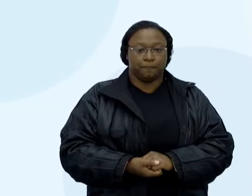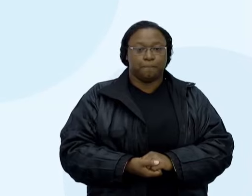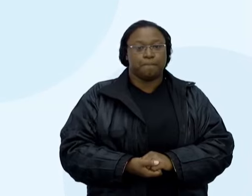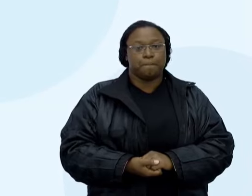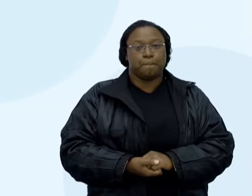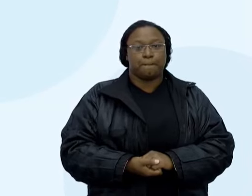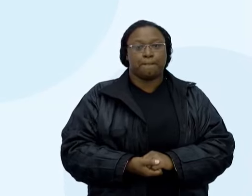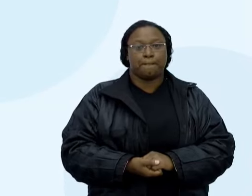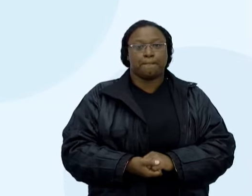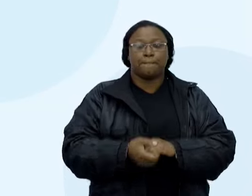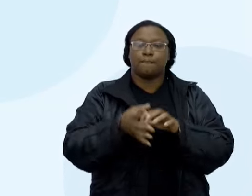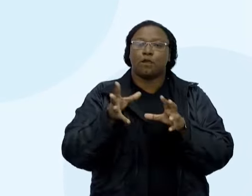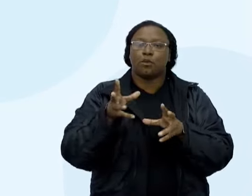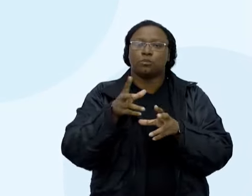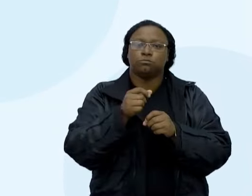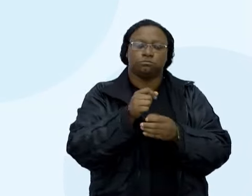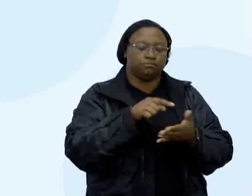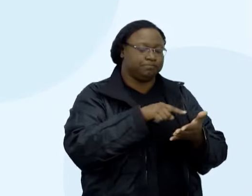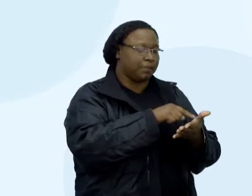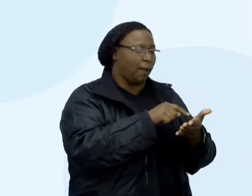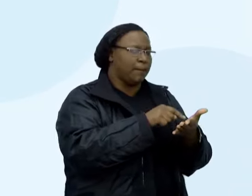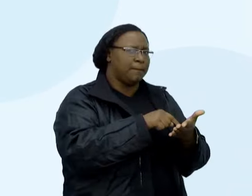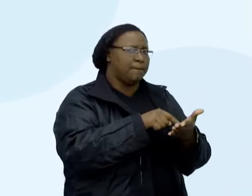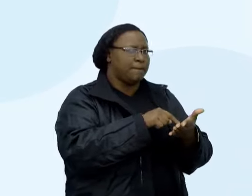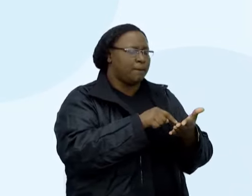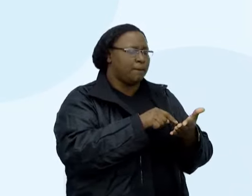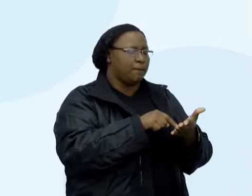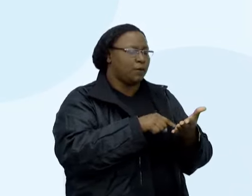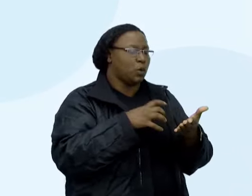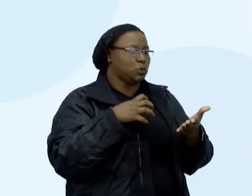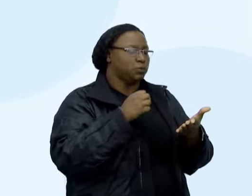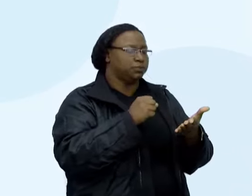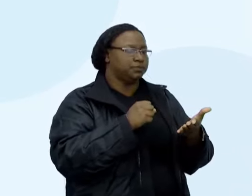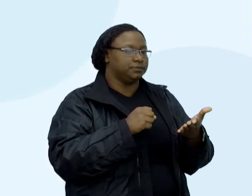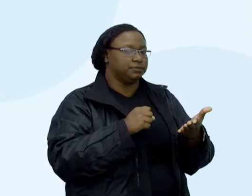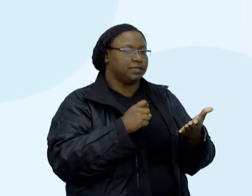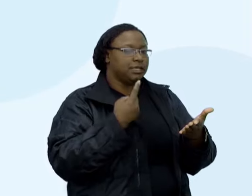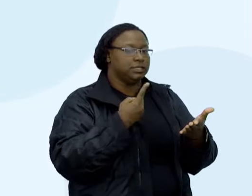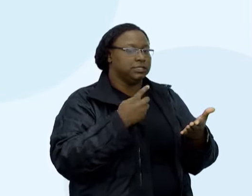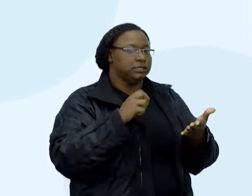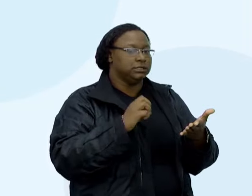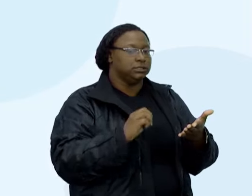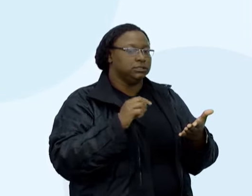E aí você pegando uma calculadora então e fazendo essa conta aí,